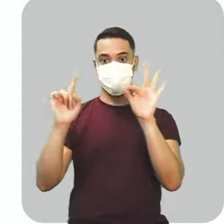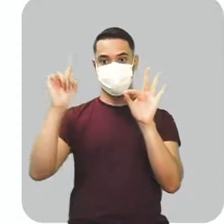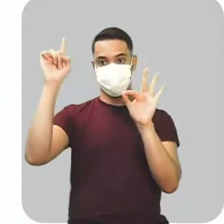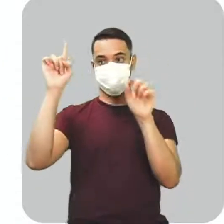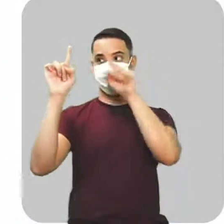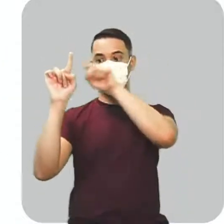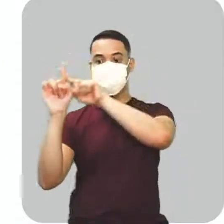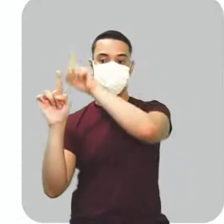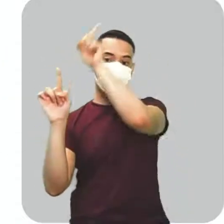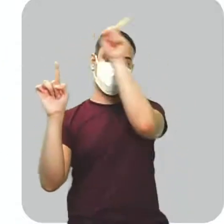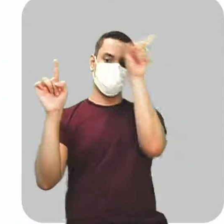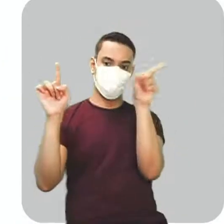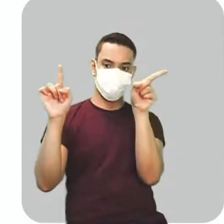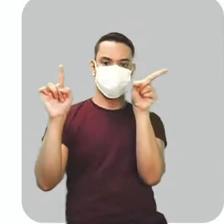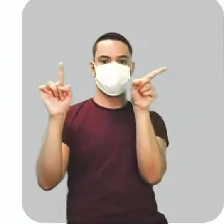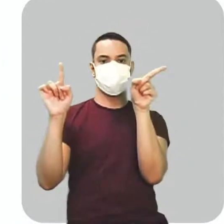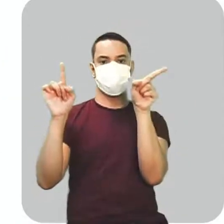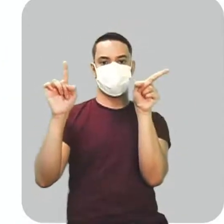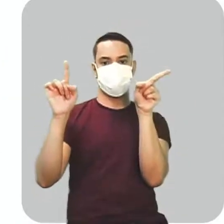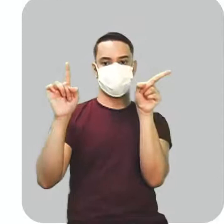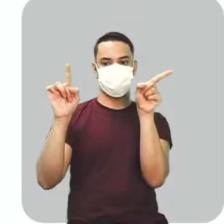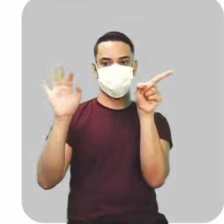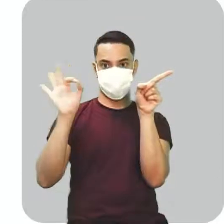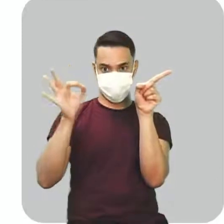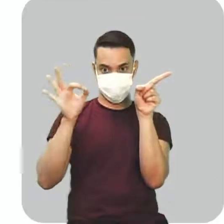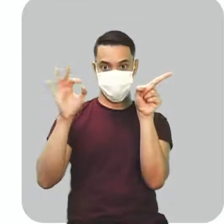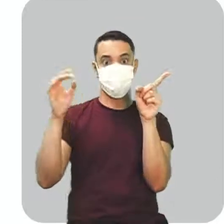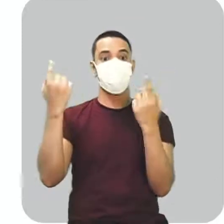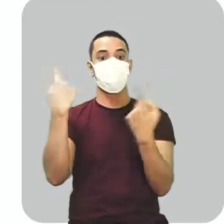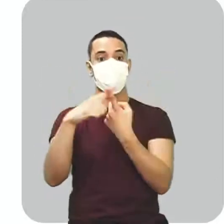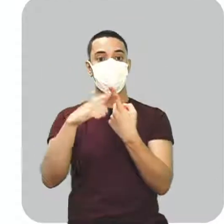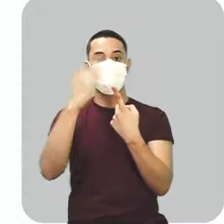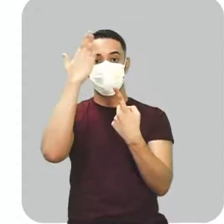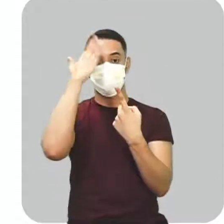aí, ó, oração subordinada adjetiva